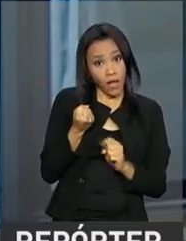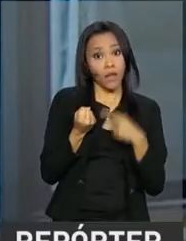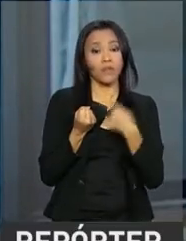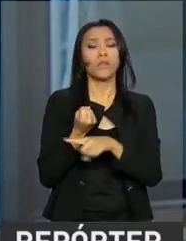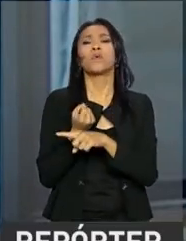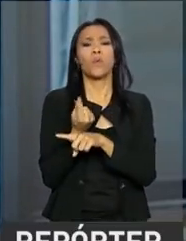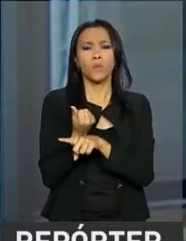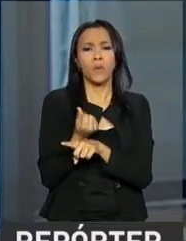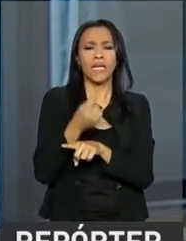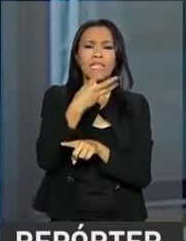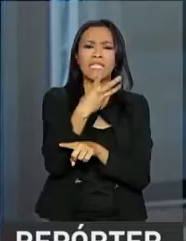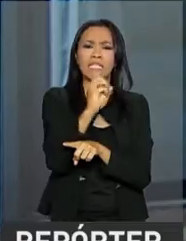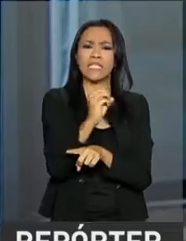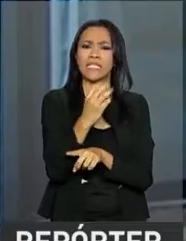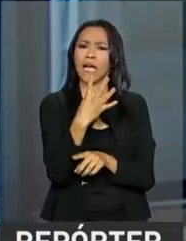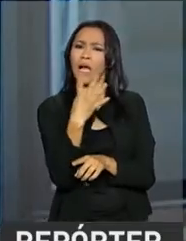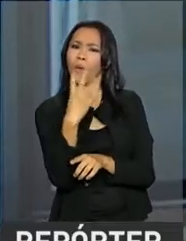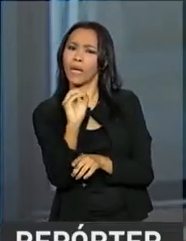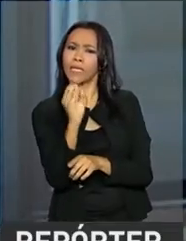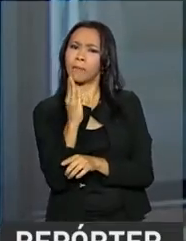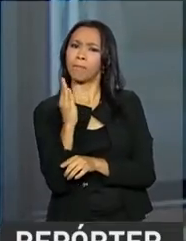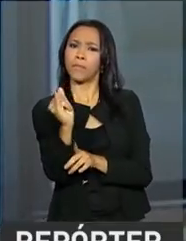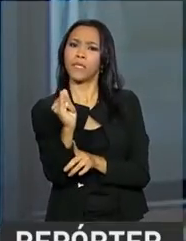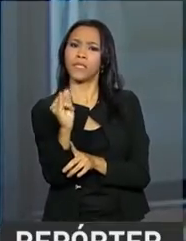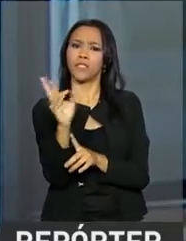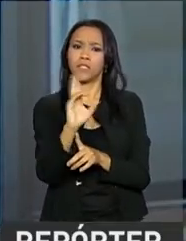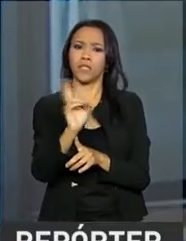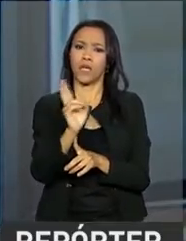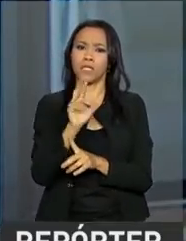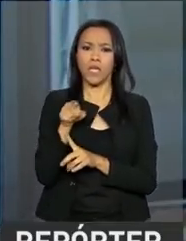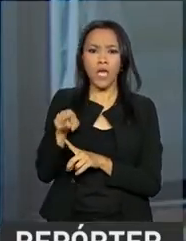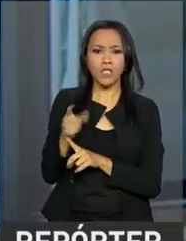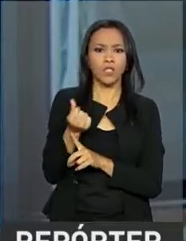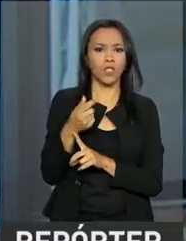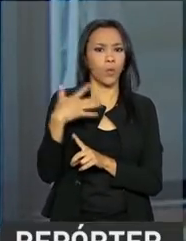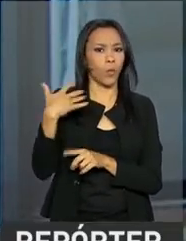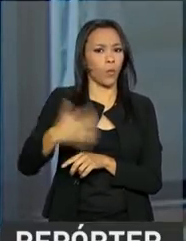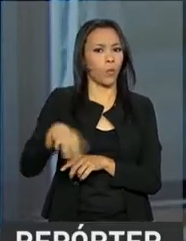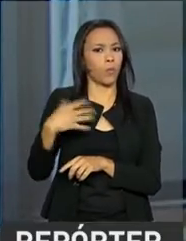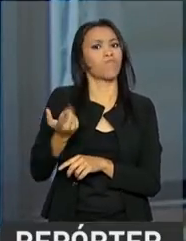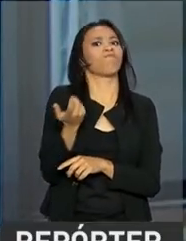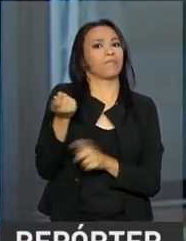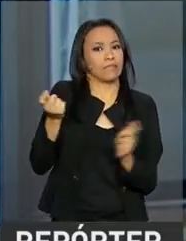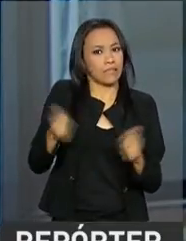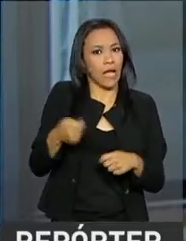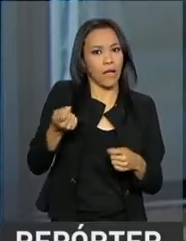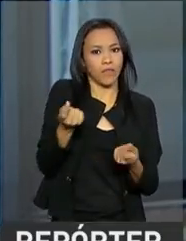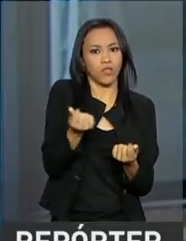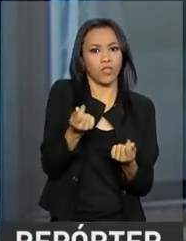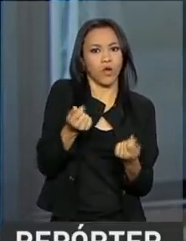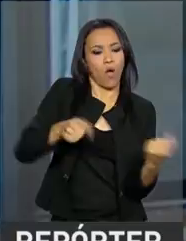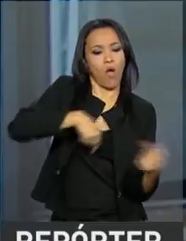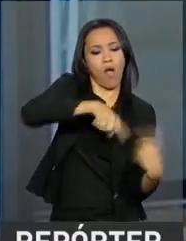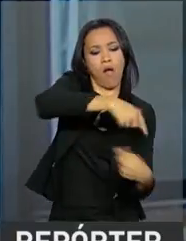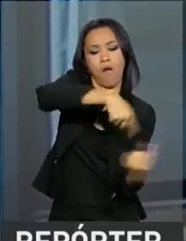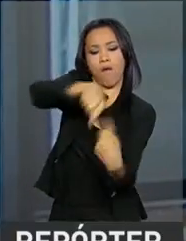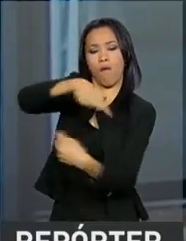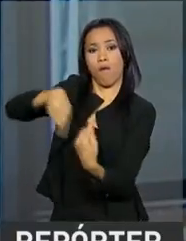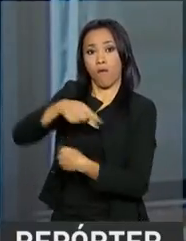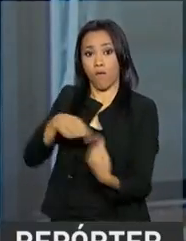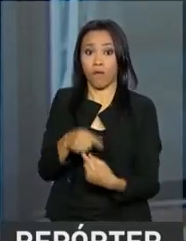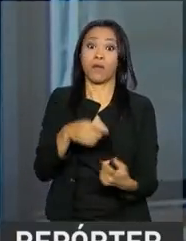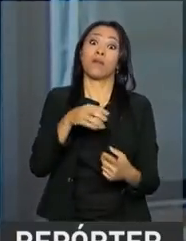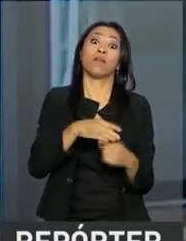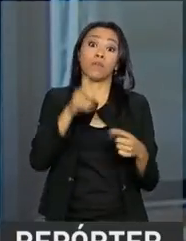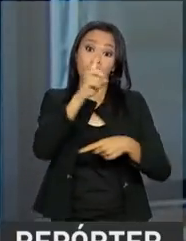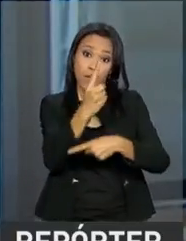giram em torno de 30 a 40 bilhões de reais e que podem a injeção de até meio por cento do PIB